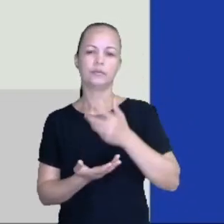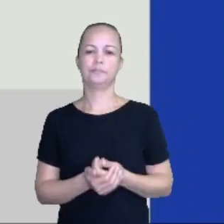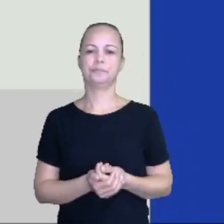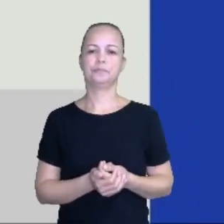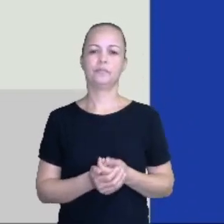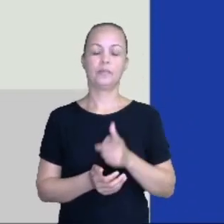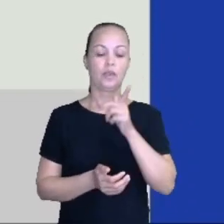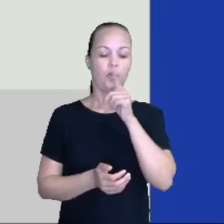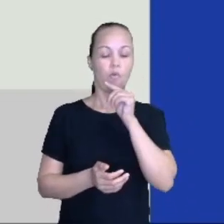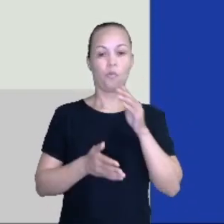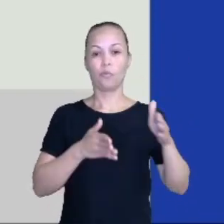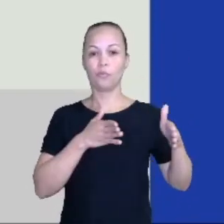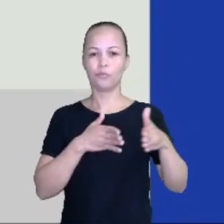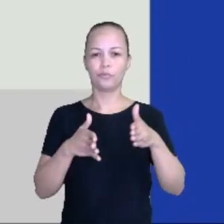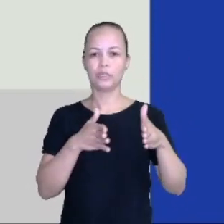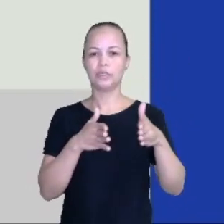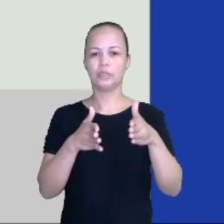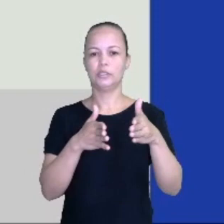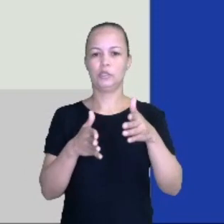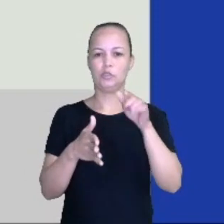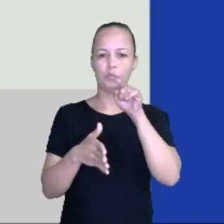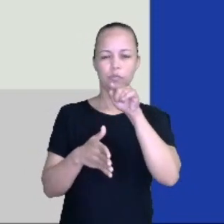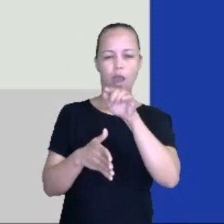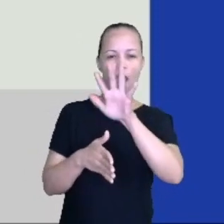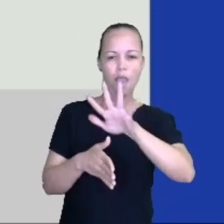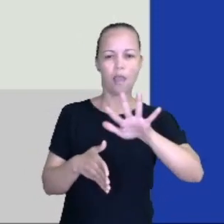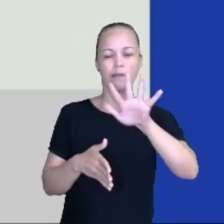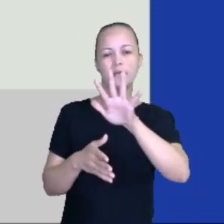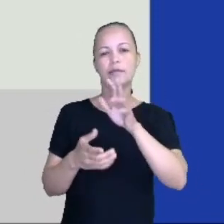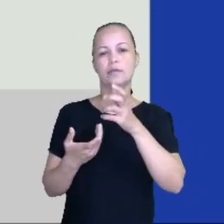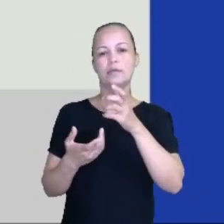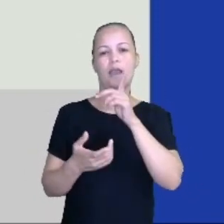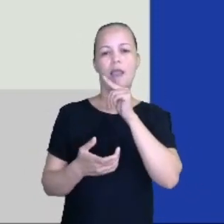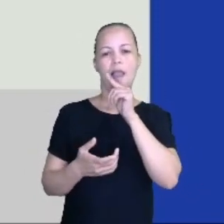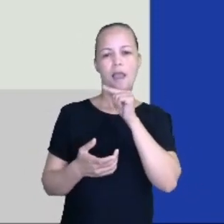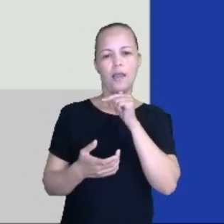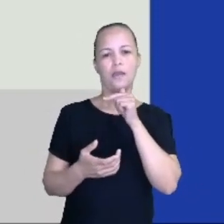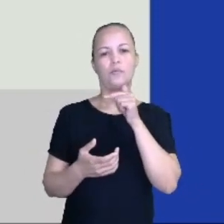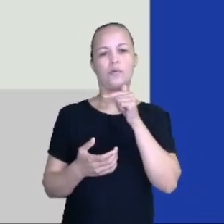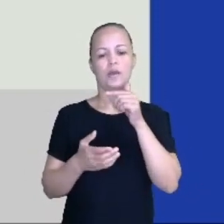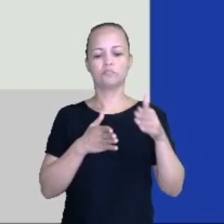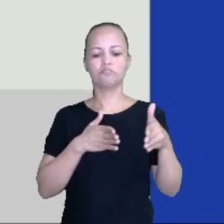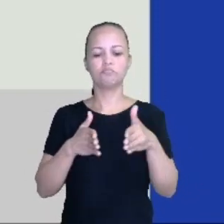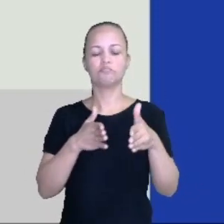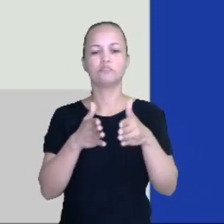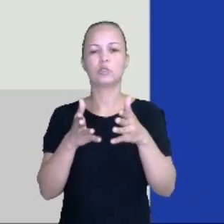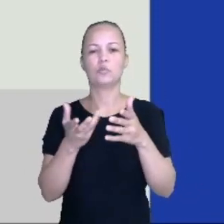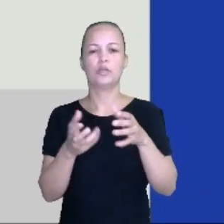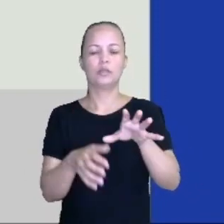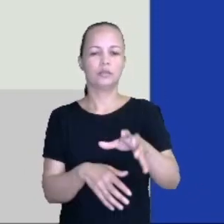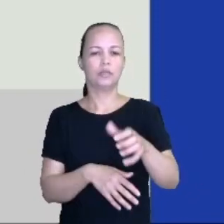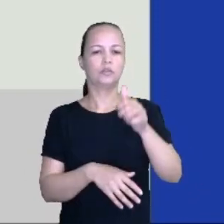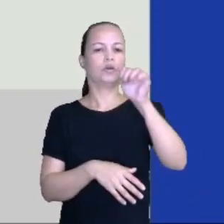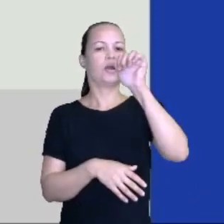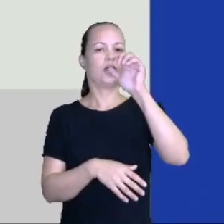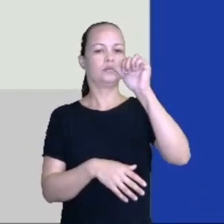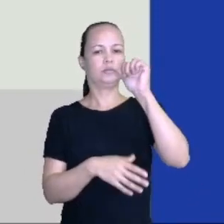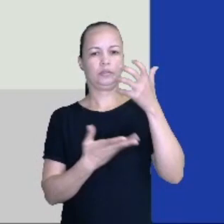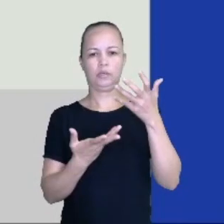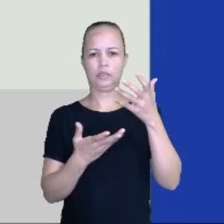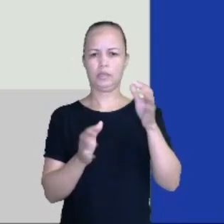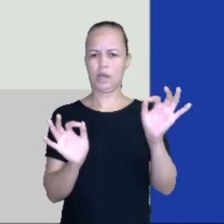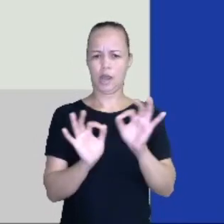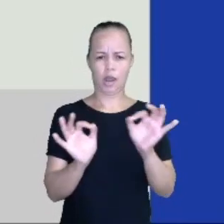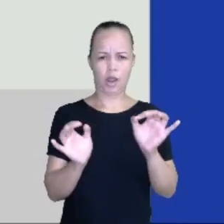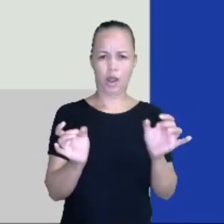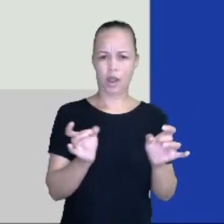o rio aí, né, um recurso natural, porque a água do rio que a gente tira para beber não vai acabar, toda